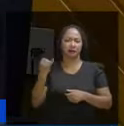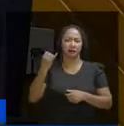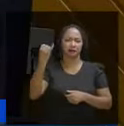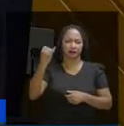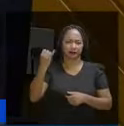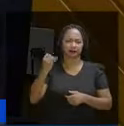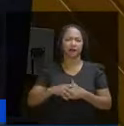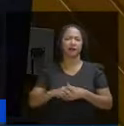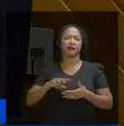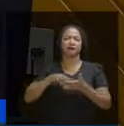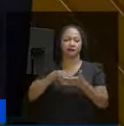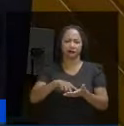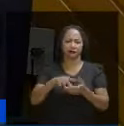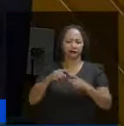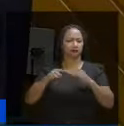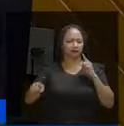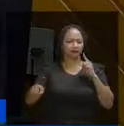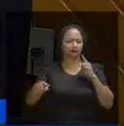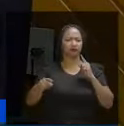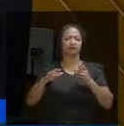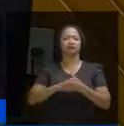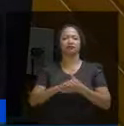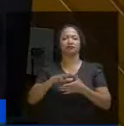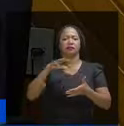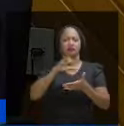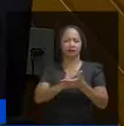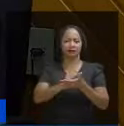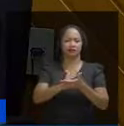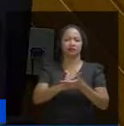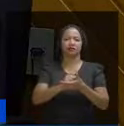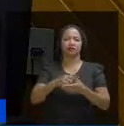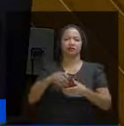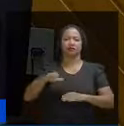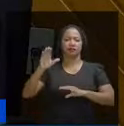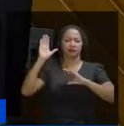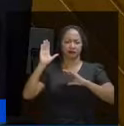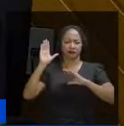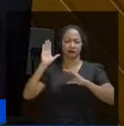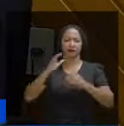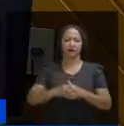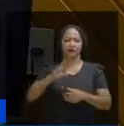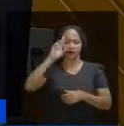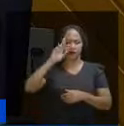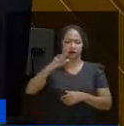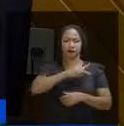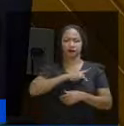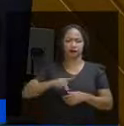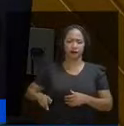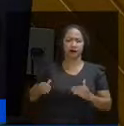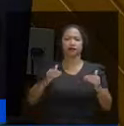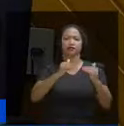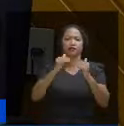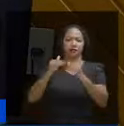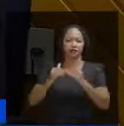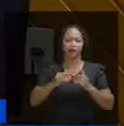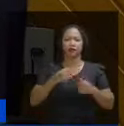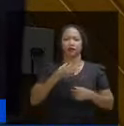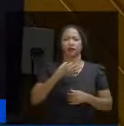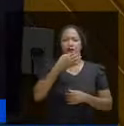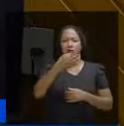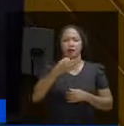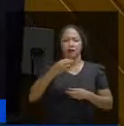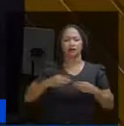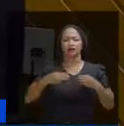a manutenção do indeferimento do registro de candidatura é medida que se impõe. Posto isso, senhor presidente, em consonância com o parecer ministerial,